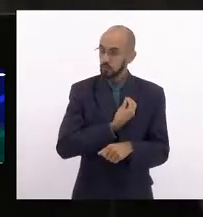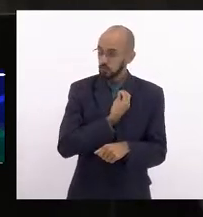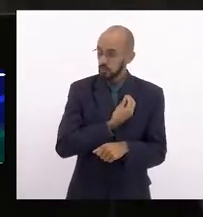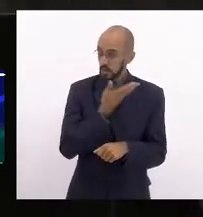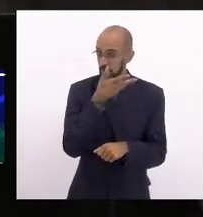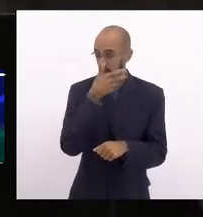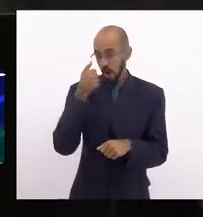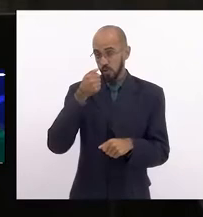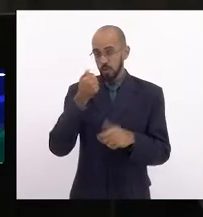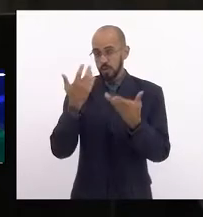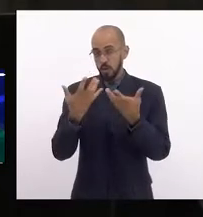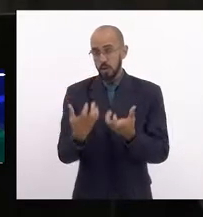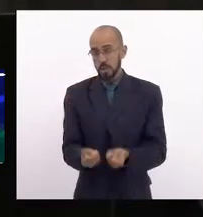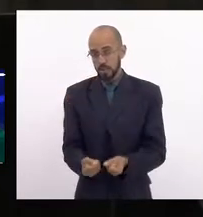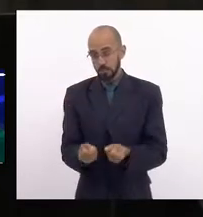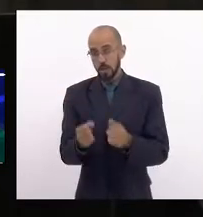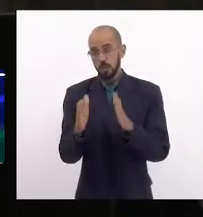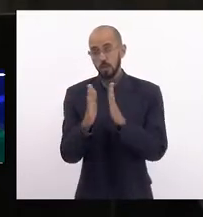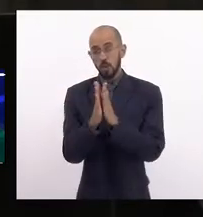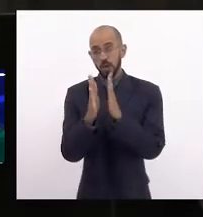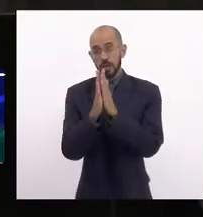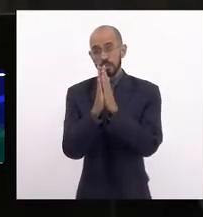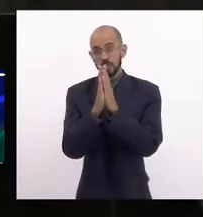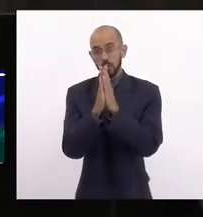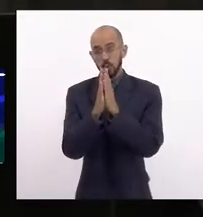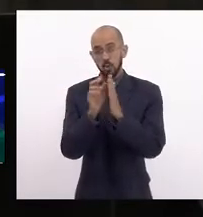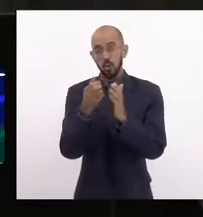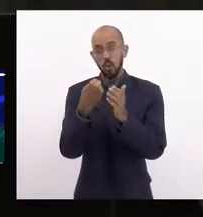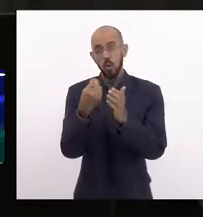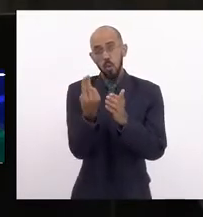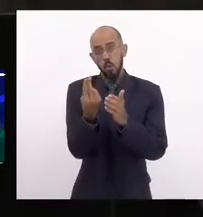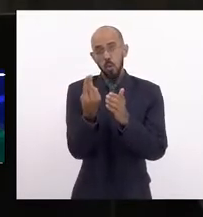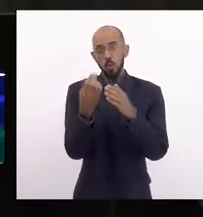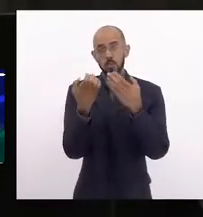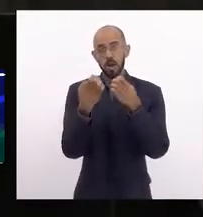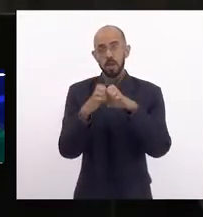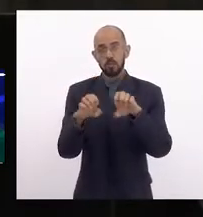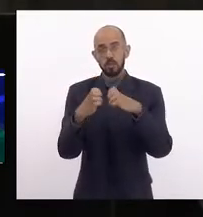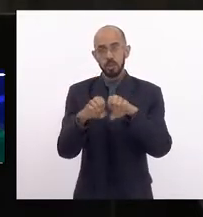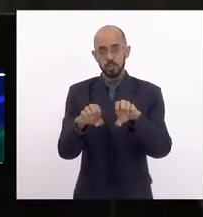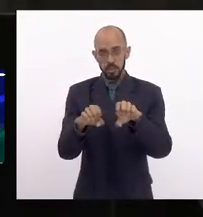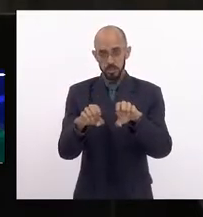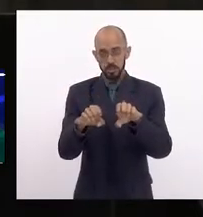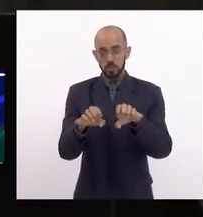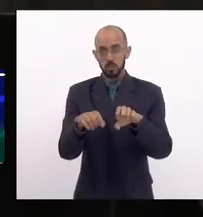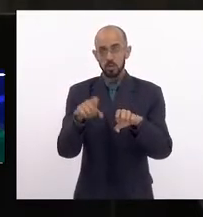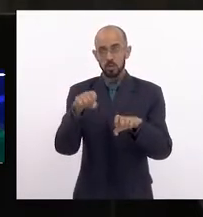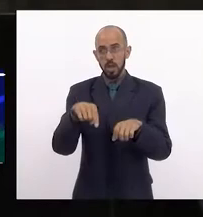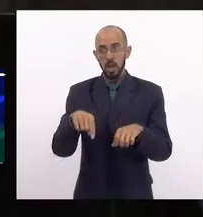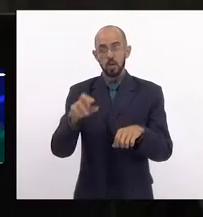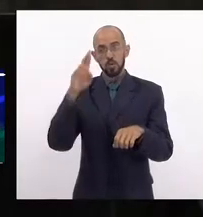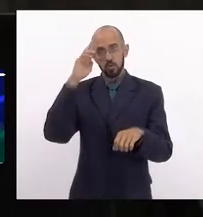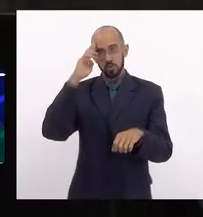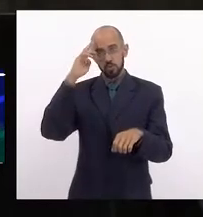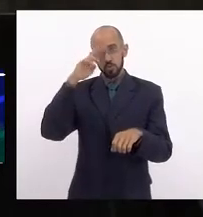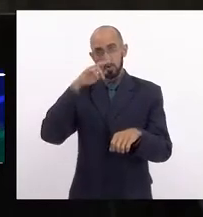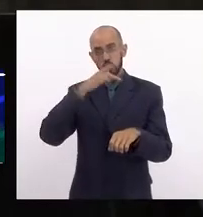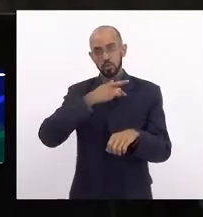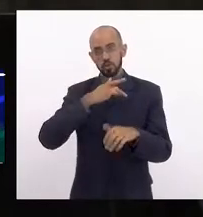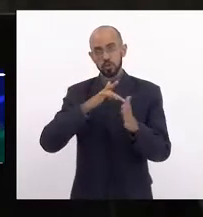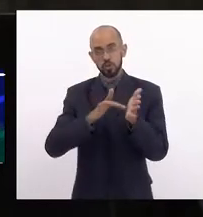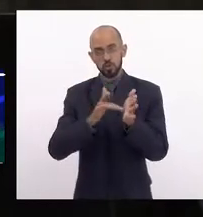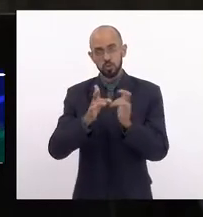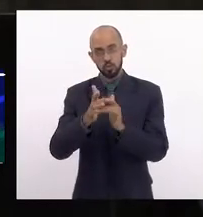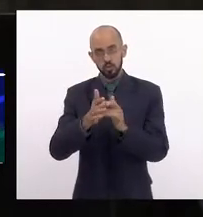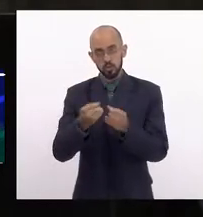receber uma oração uma palavra uma evangelização porque foi isso que o Senhor Jesus deixou para cada um de